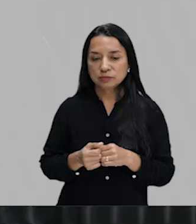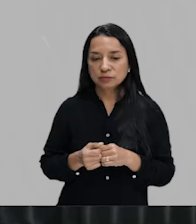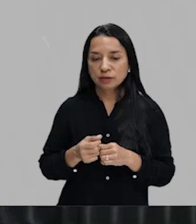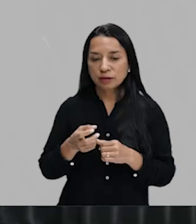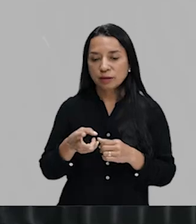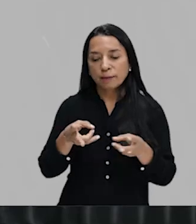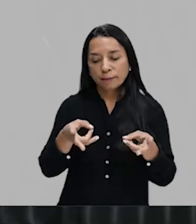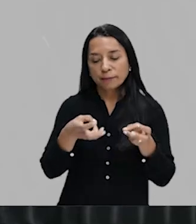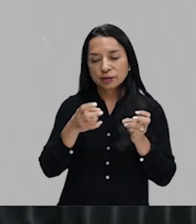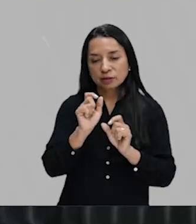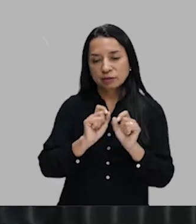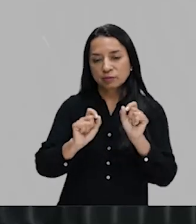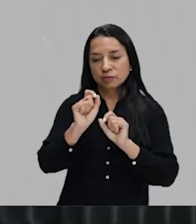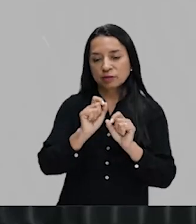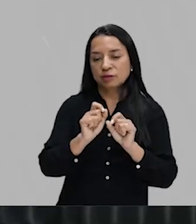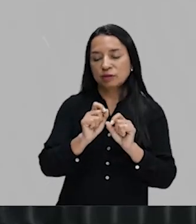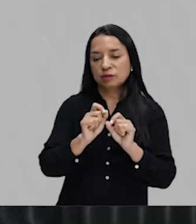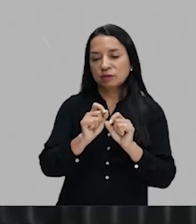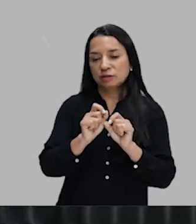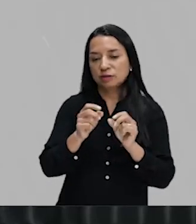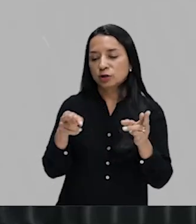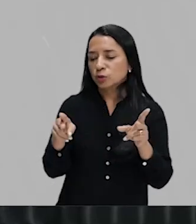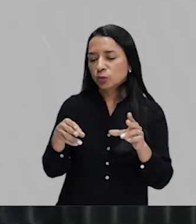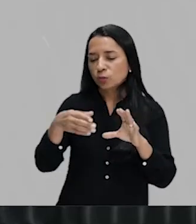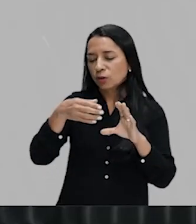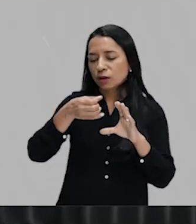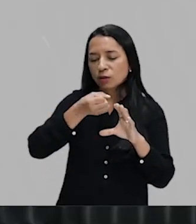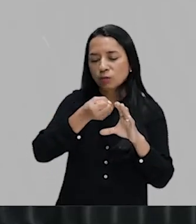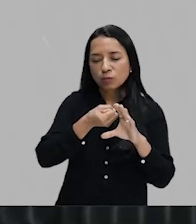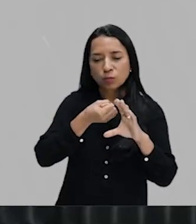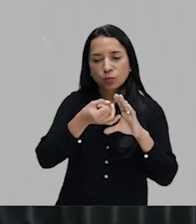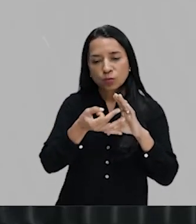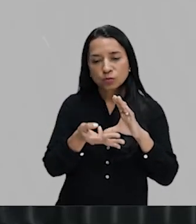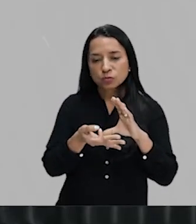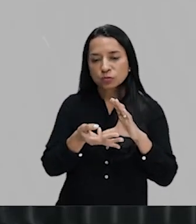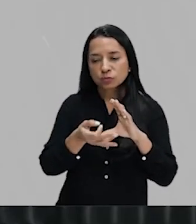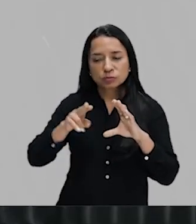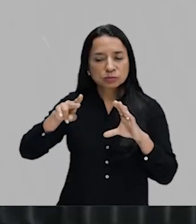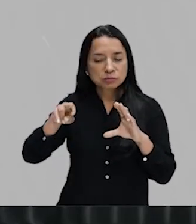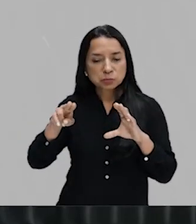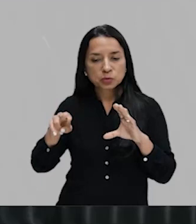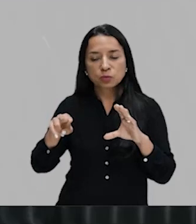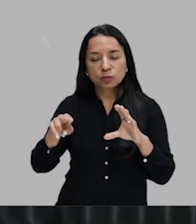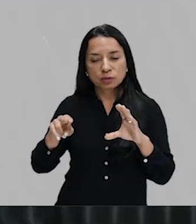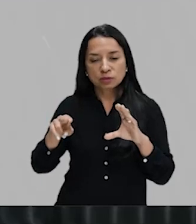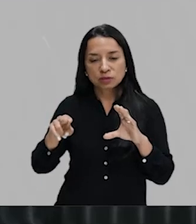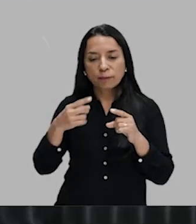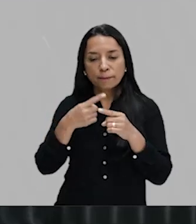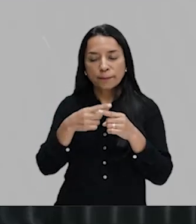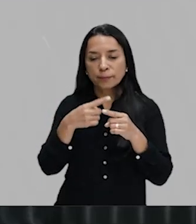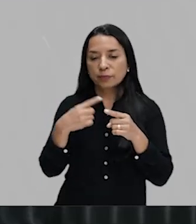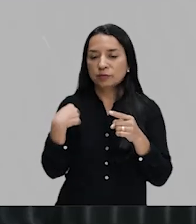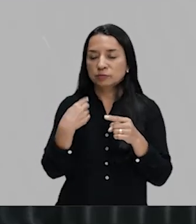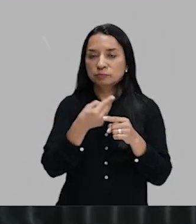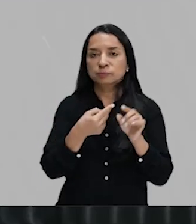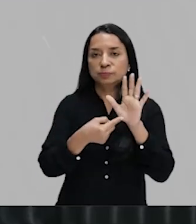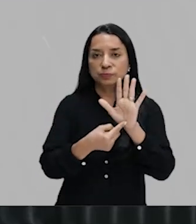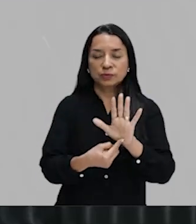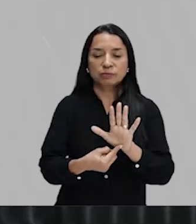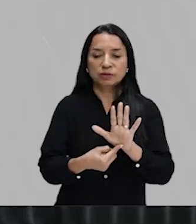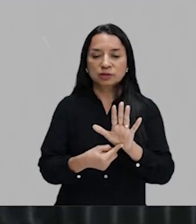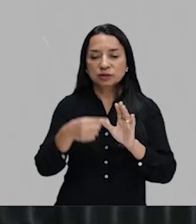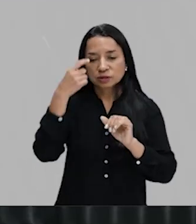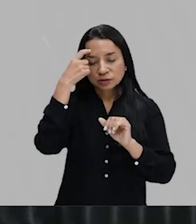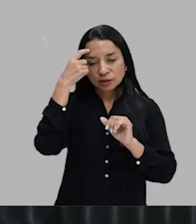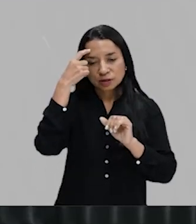Perceba que são os mesmos conjuntos, eu já poderia até afirmar que eles são iguais. Mas por que nós estamos apresentando aqui com a ideia